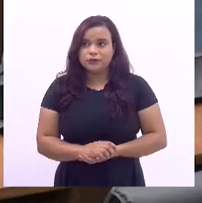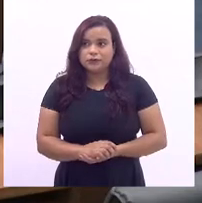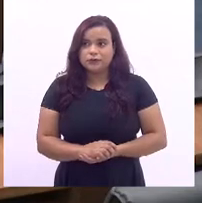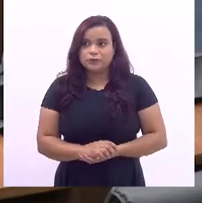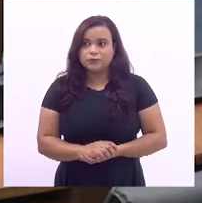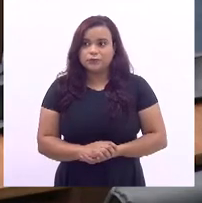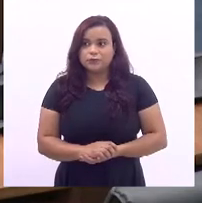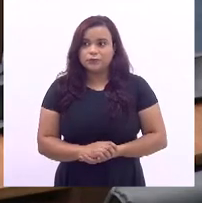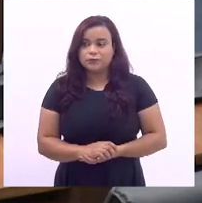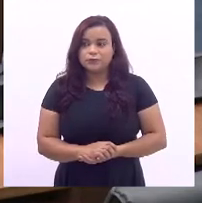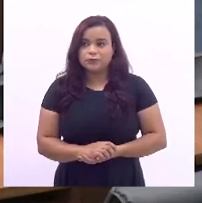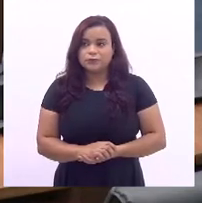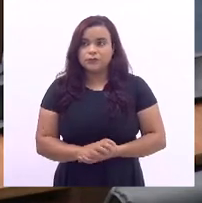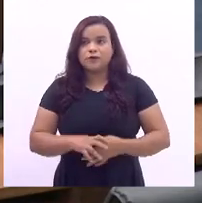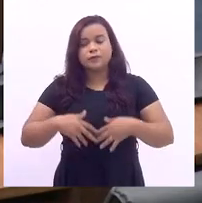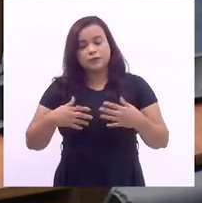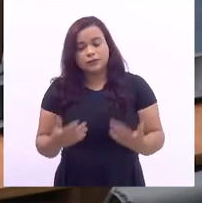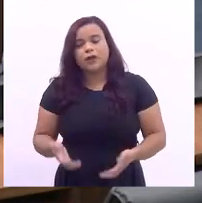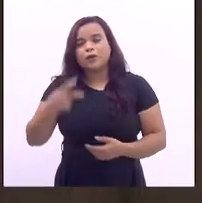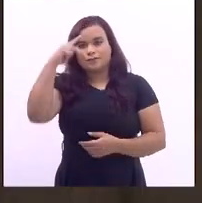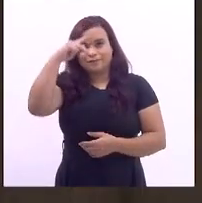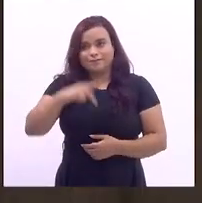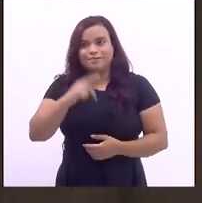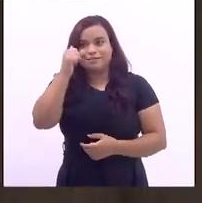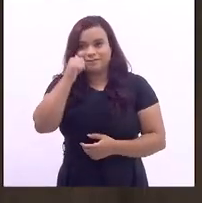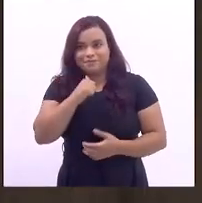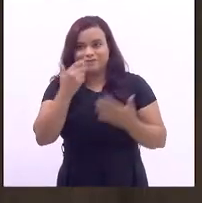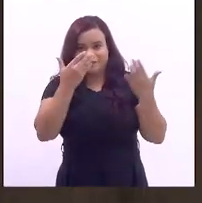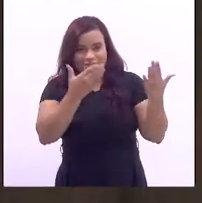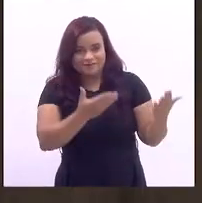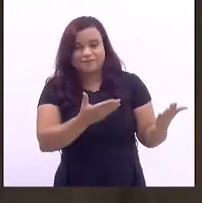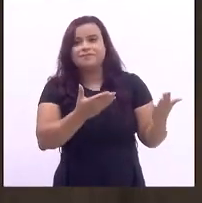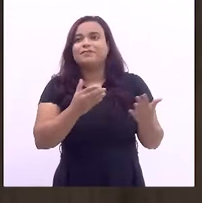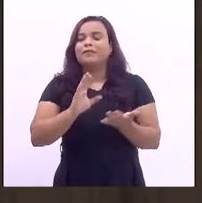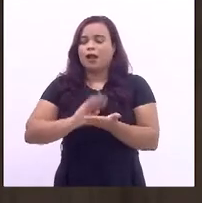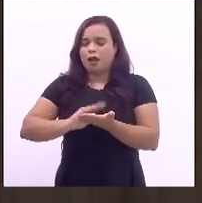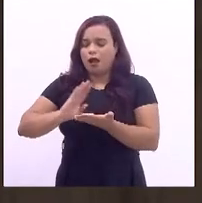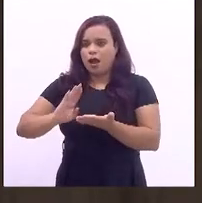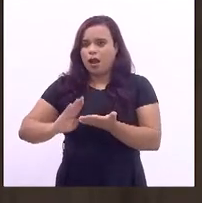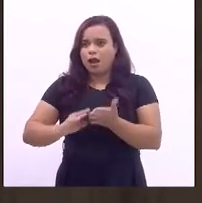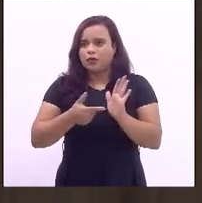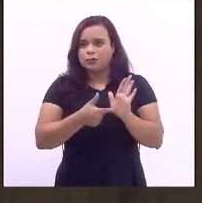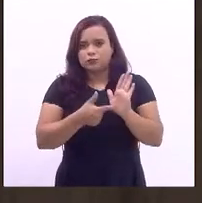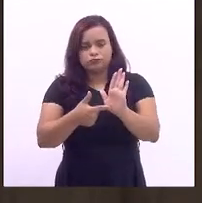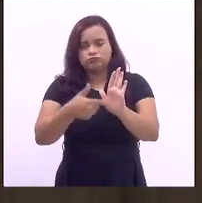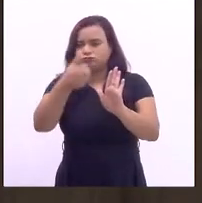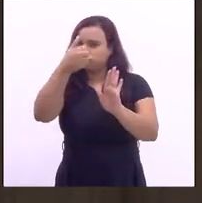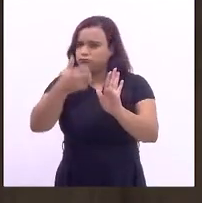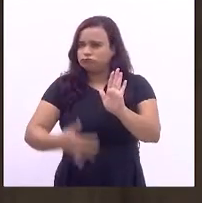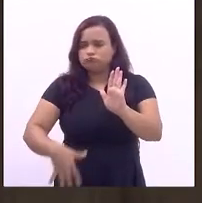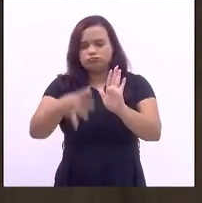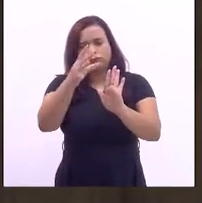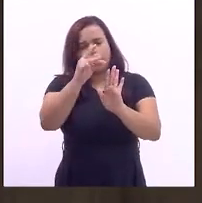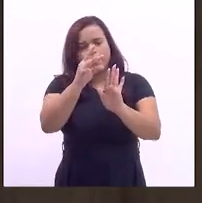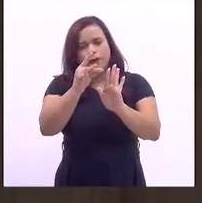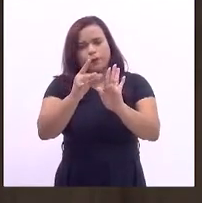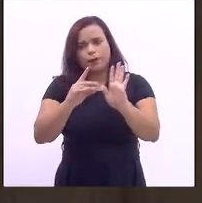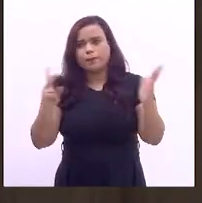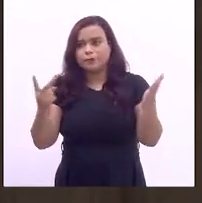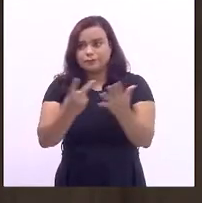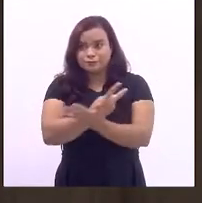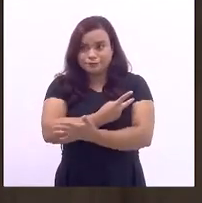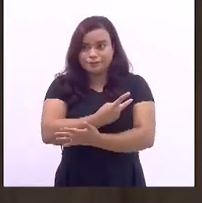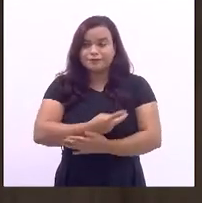a senhora Presidente a terra reflete com exatidão o ocorrido